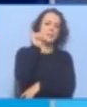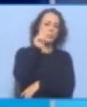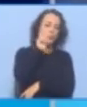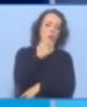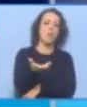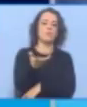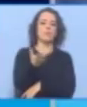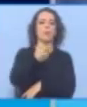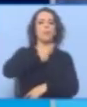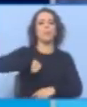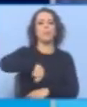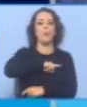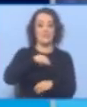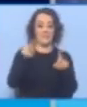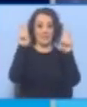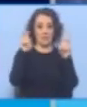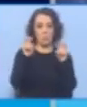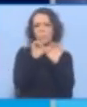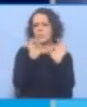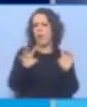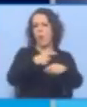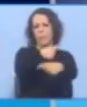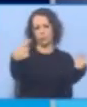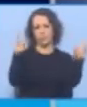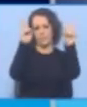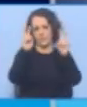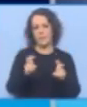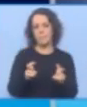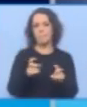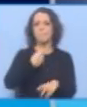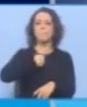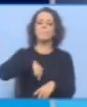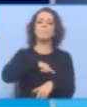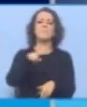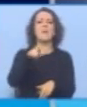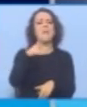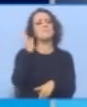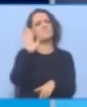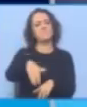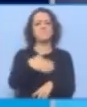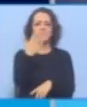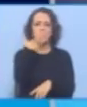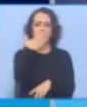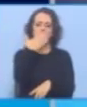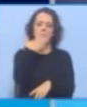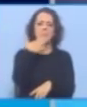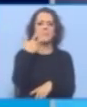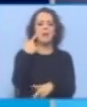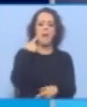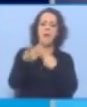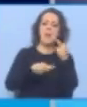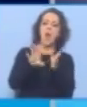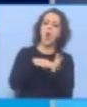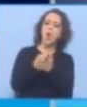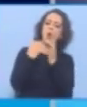nos deixarmos, neste tema como noutros, não nos deixarmos guiar pela superficialidade, por uma análise que às vezes é incompleta